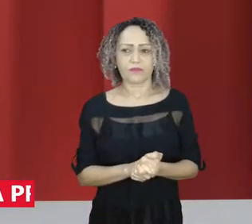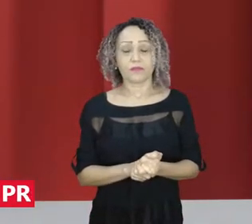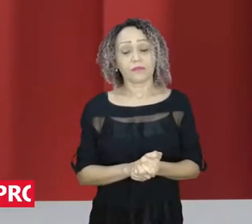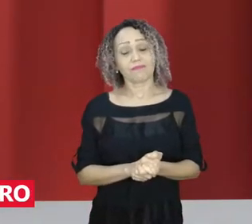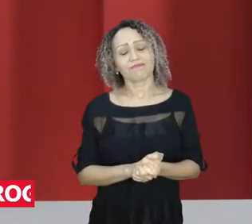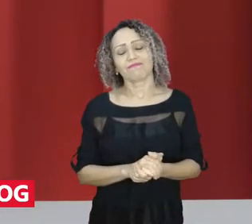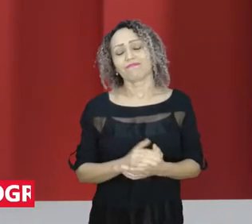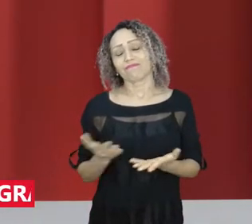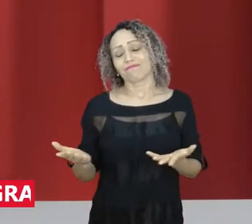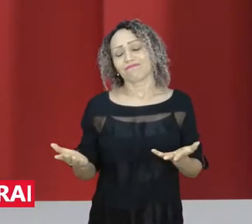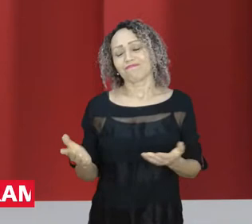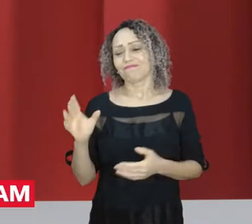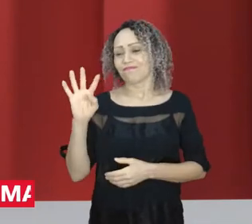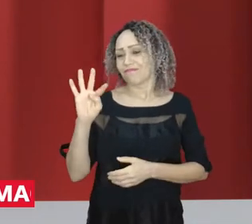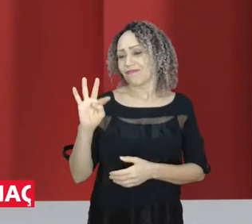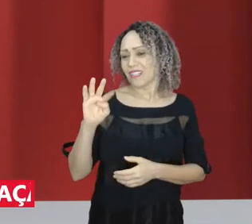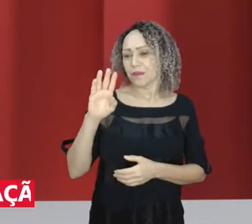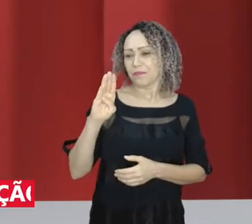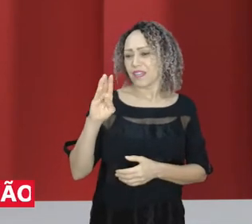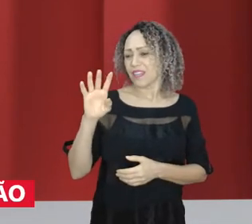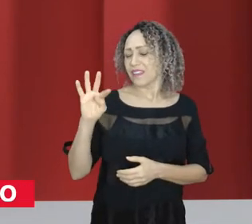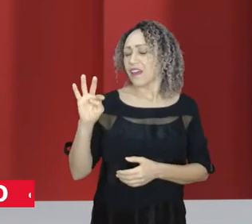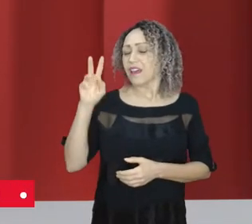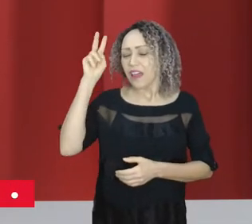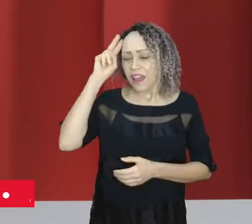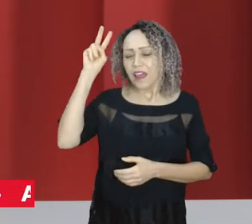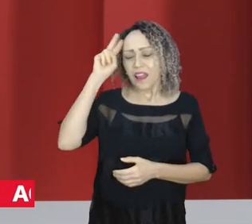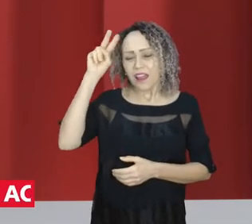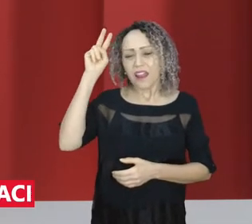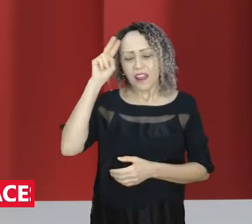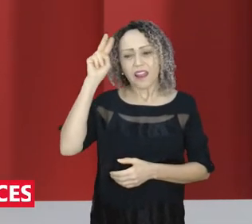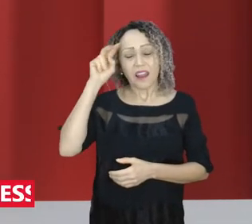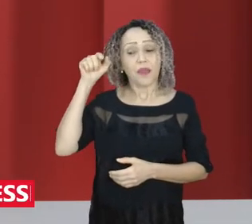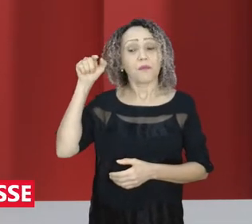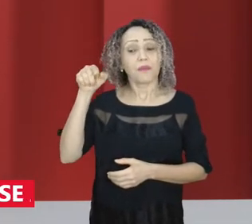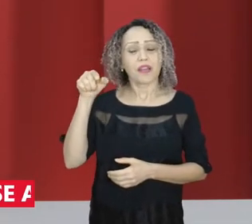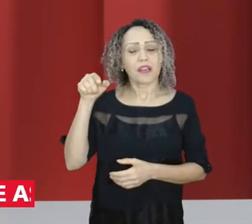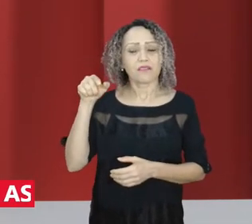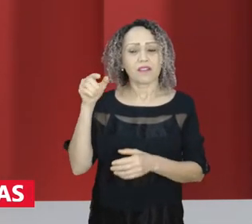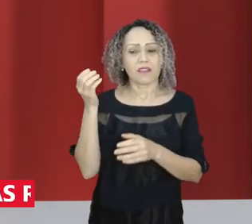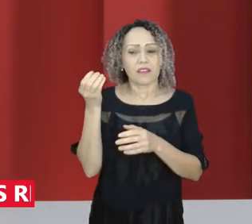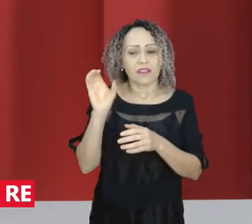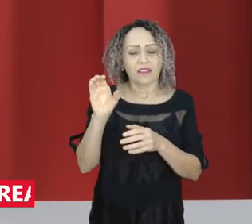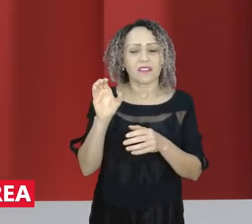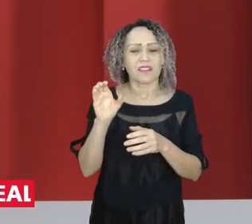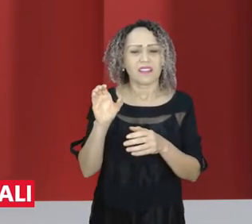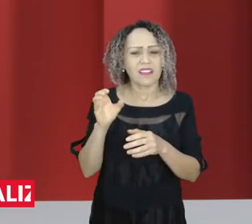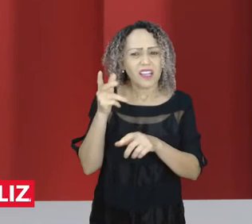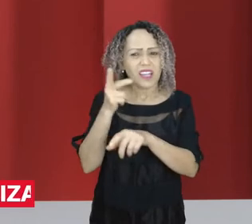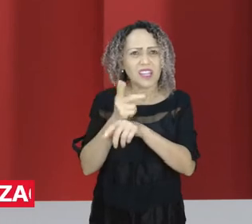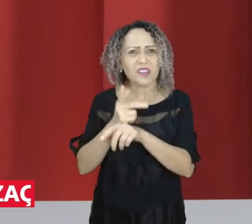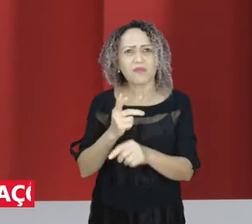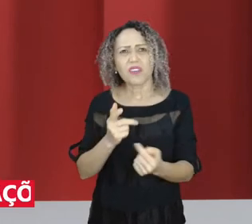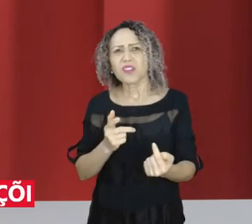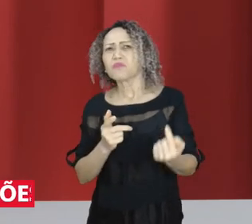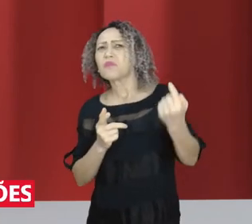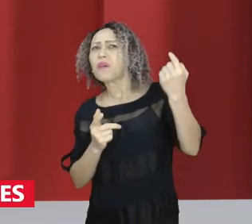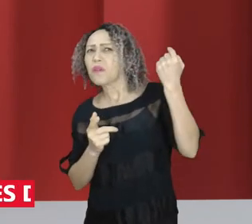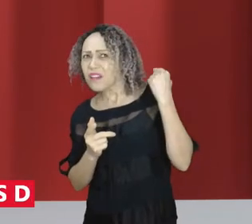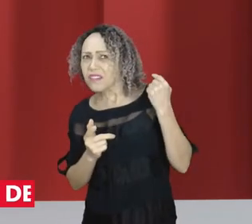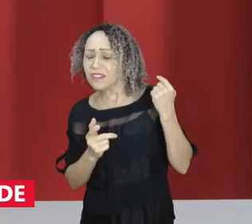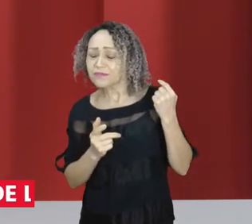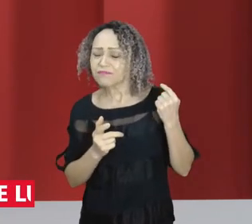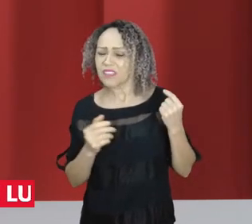Um belo TBT aí mostrando os desafios, né, de você implementar uma política como essa, muita gente contra. Então,